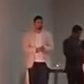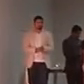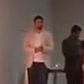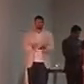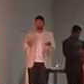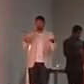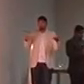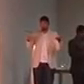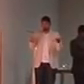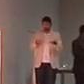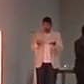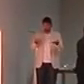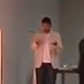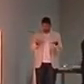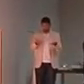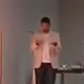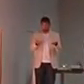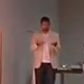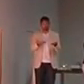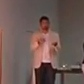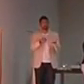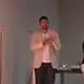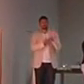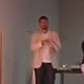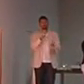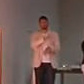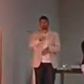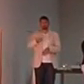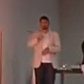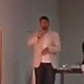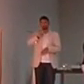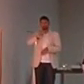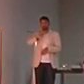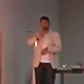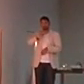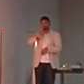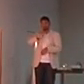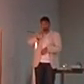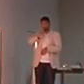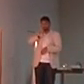Passamos agora para a apresentação do professor Geraldo Costa.